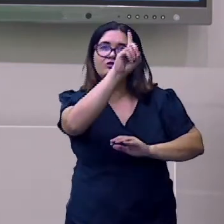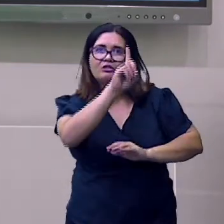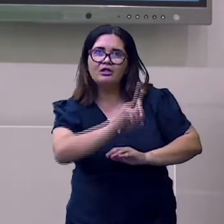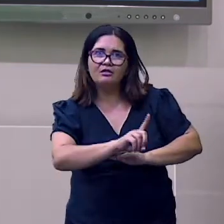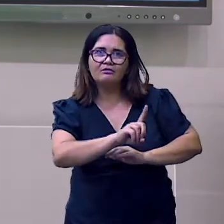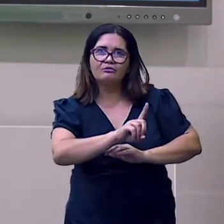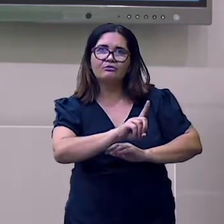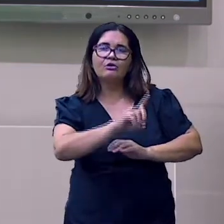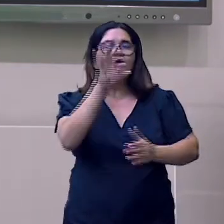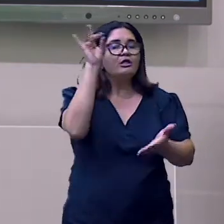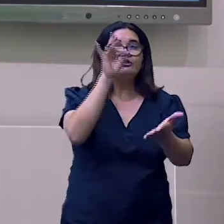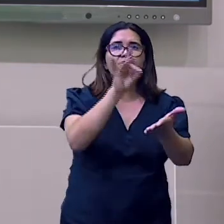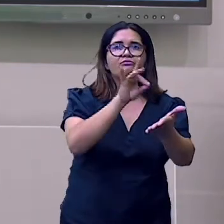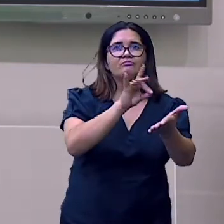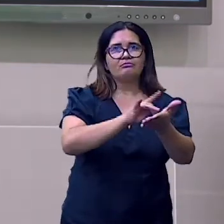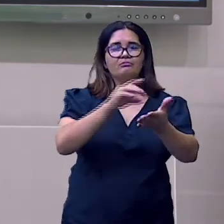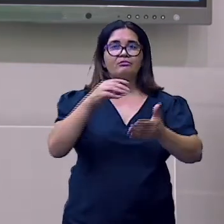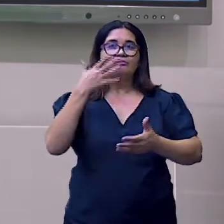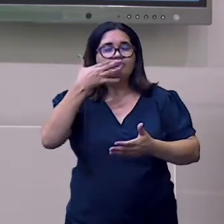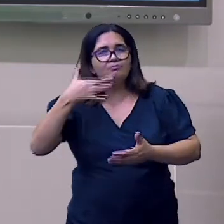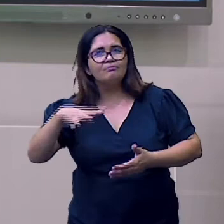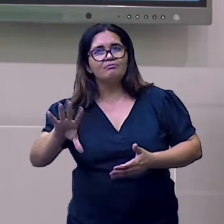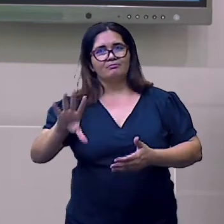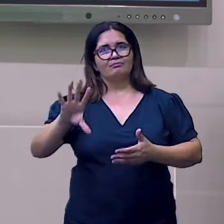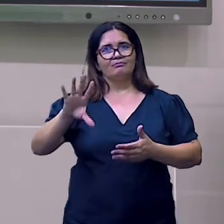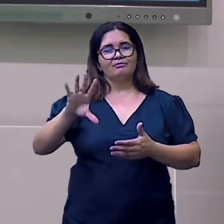que as crianças e adolescentes tenham